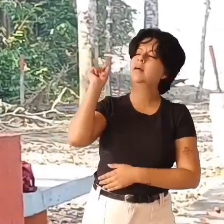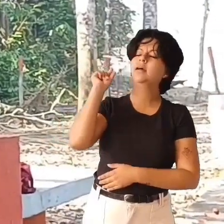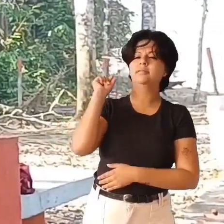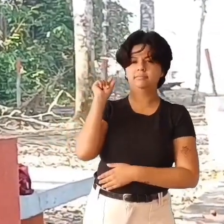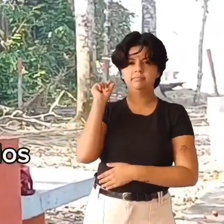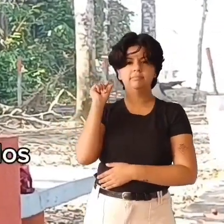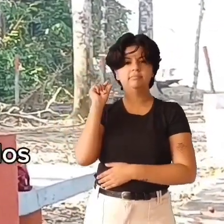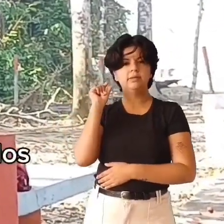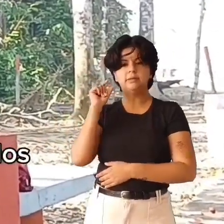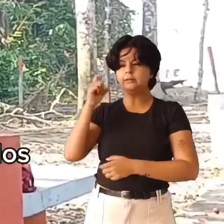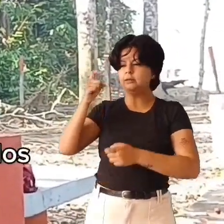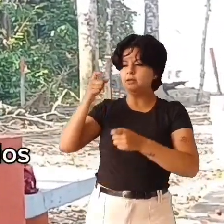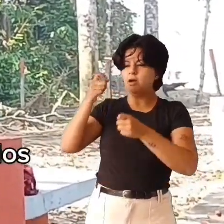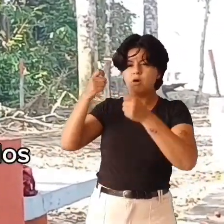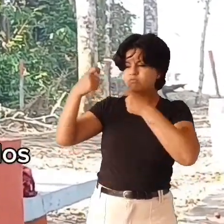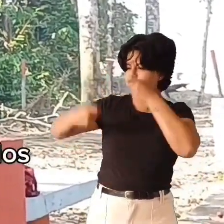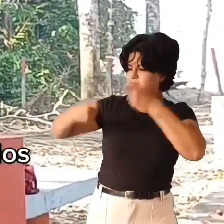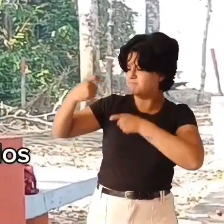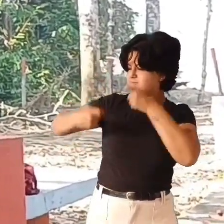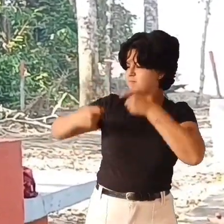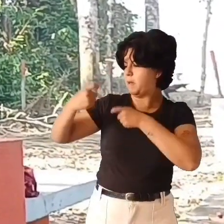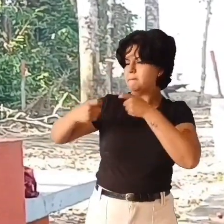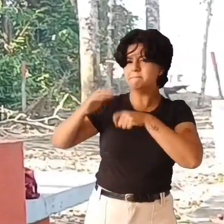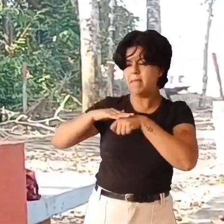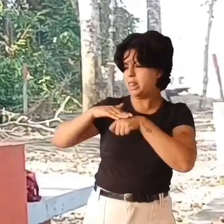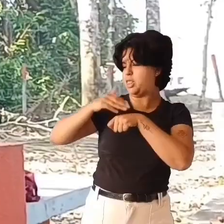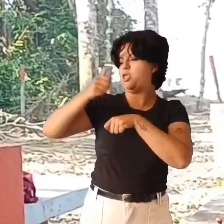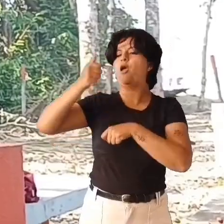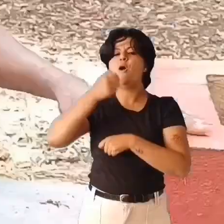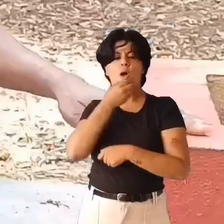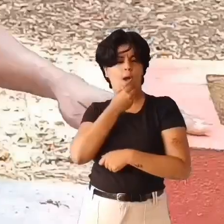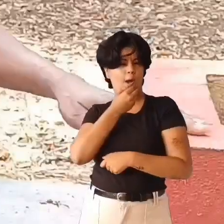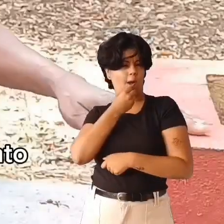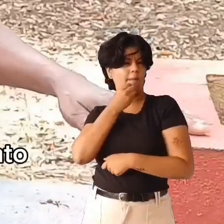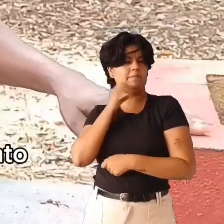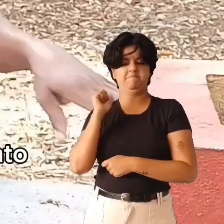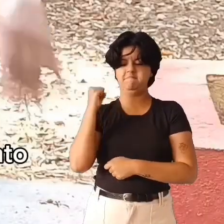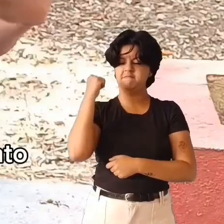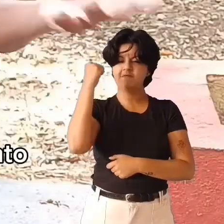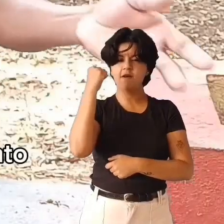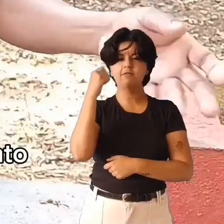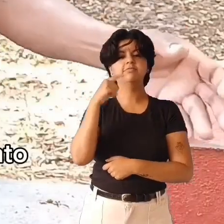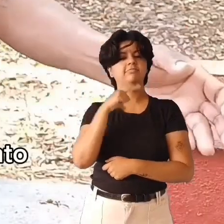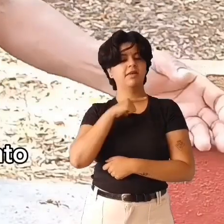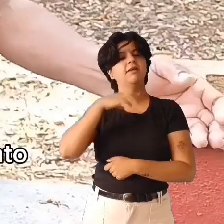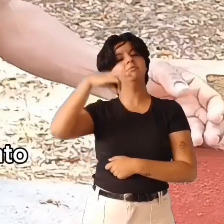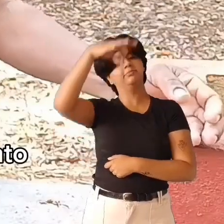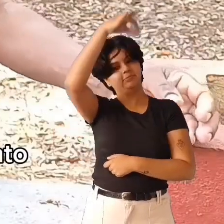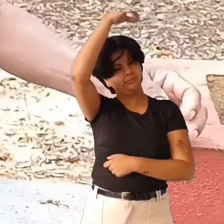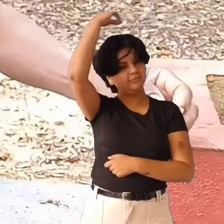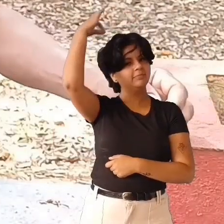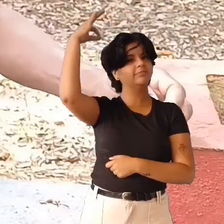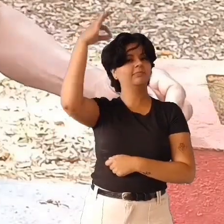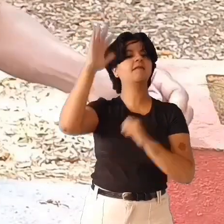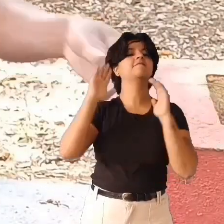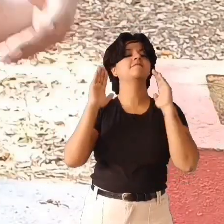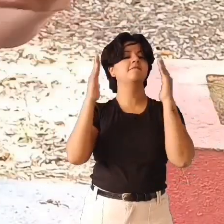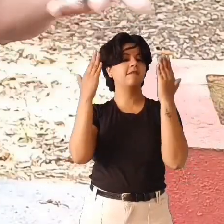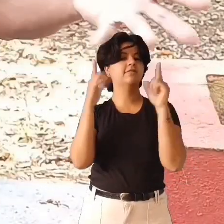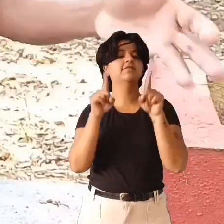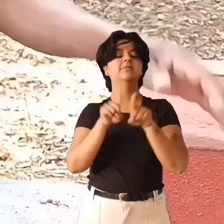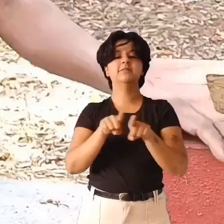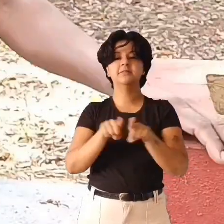tradição antiga dos combates entre os melhores soldados, os melhores guerreiros que tinha. Nós temos a festa do Divino Espírito Santo,